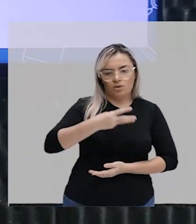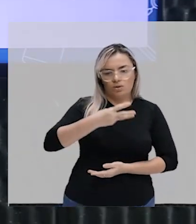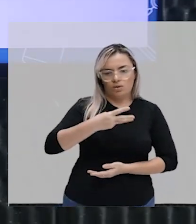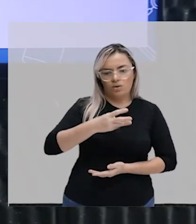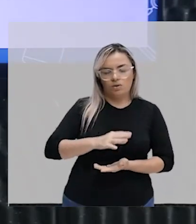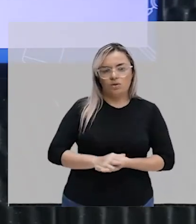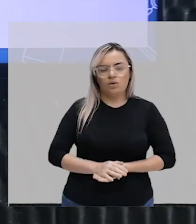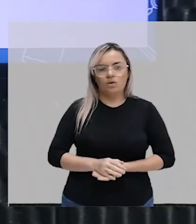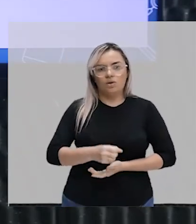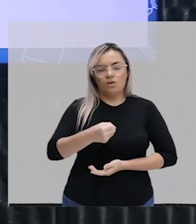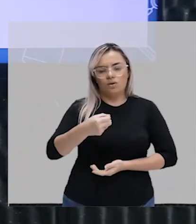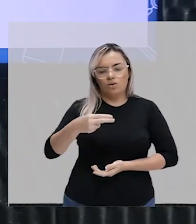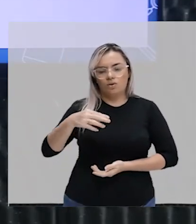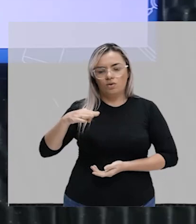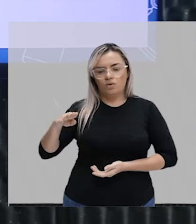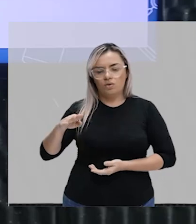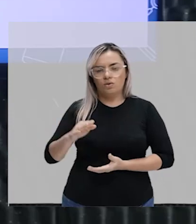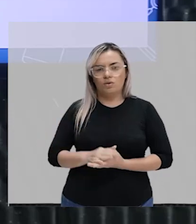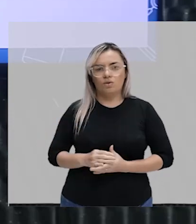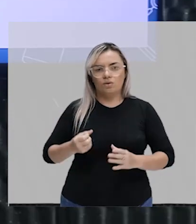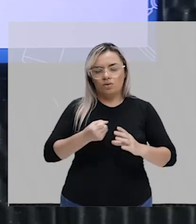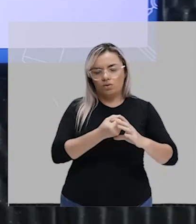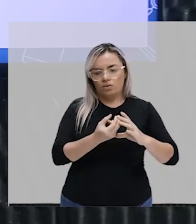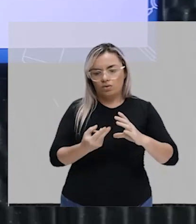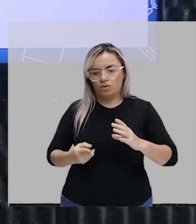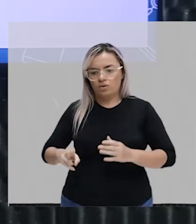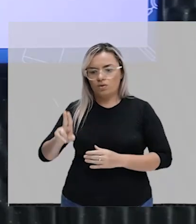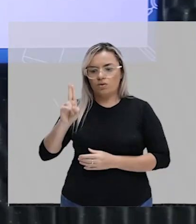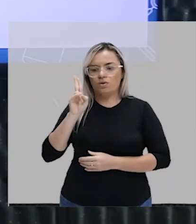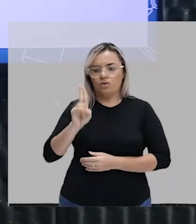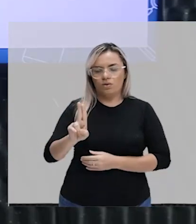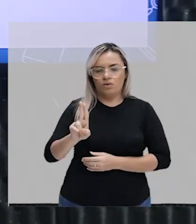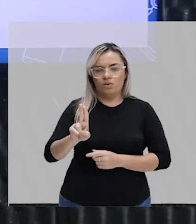então, quando eu for olhar cada coisinha separada, eu vou ter o